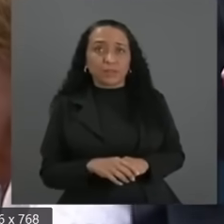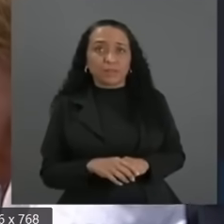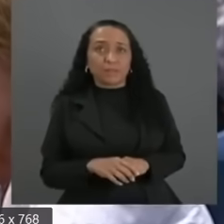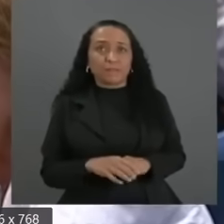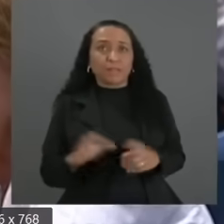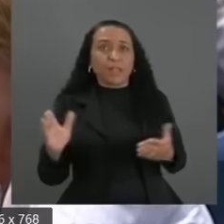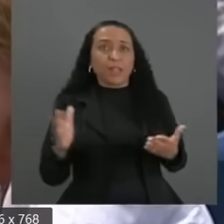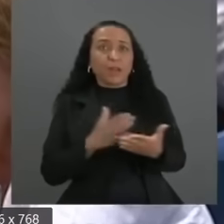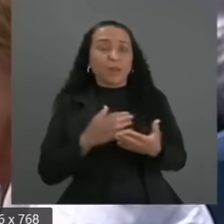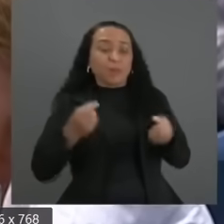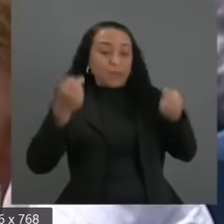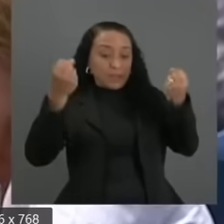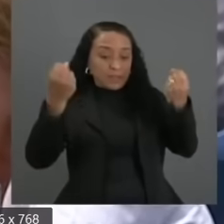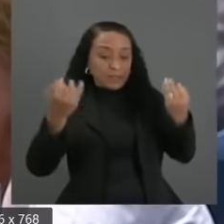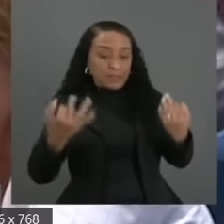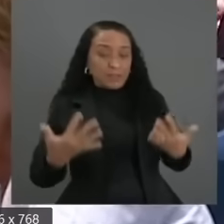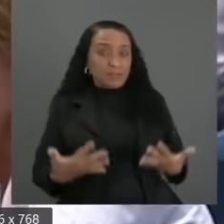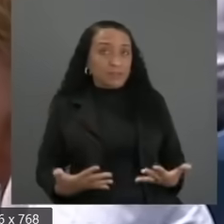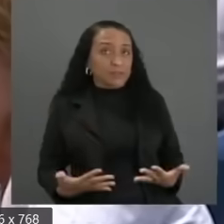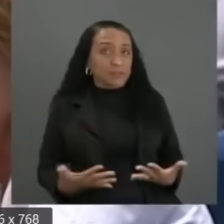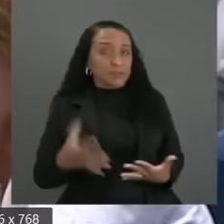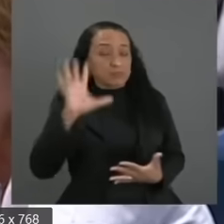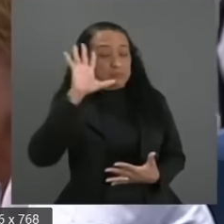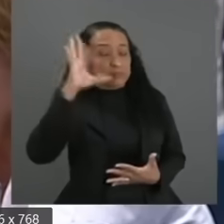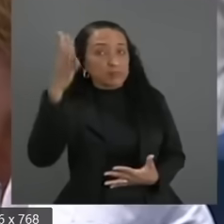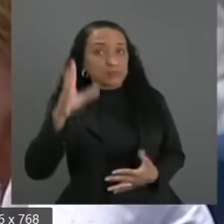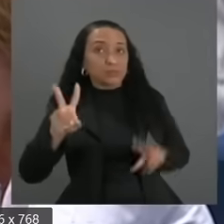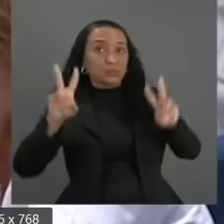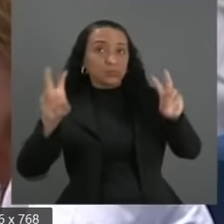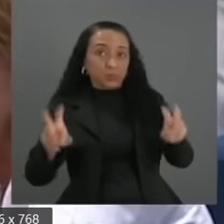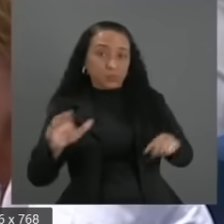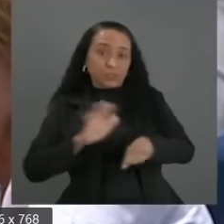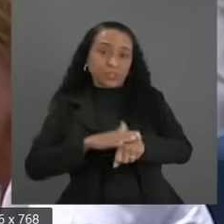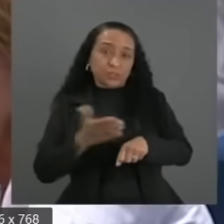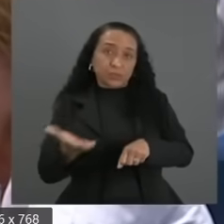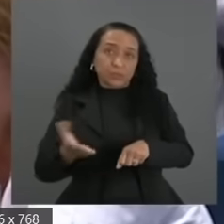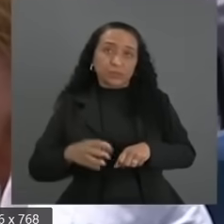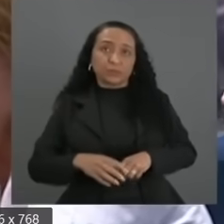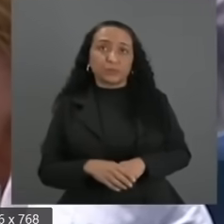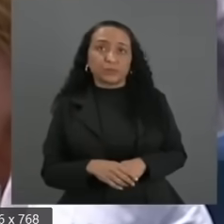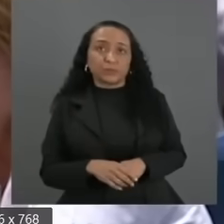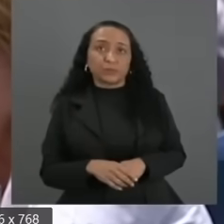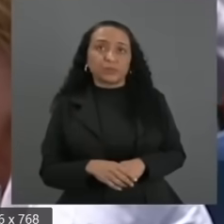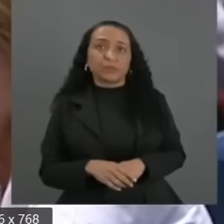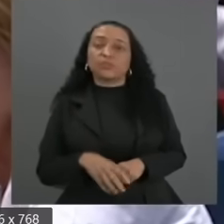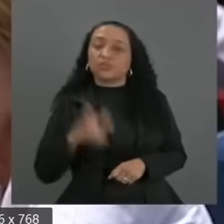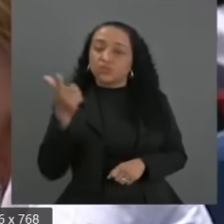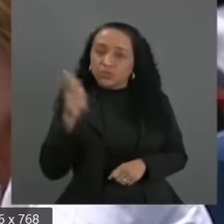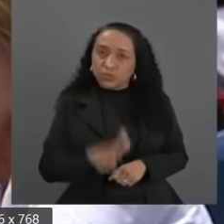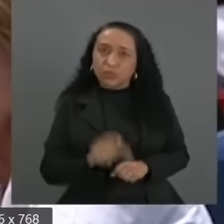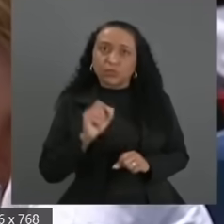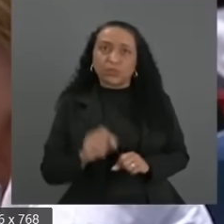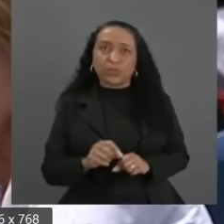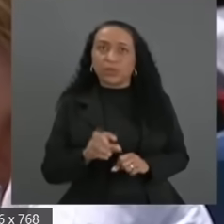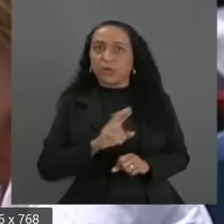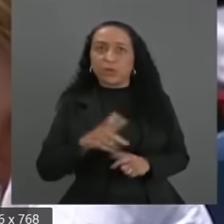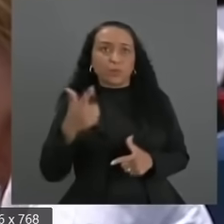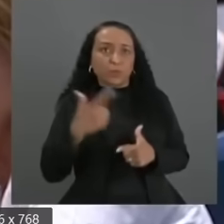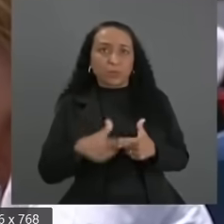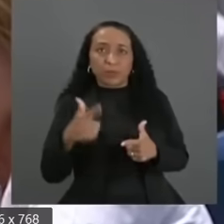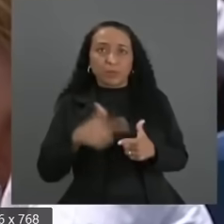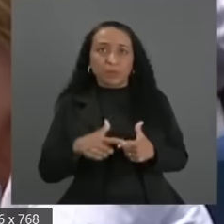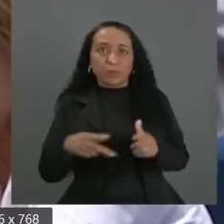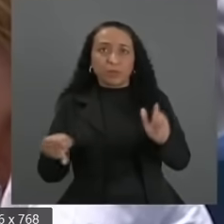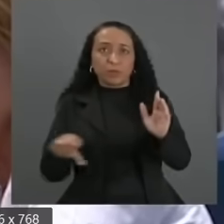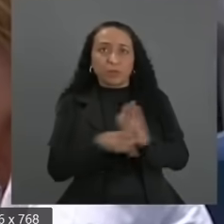alguma explicação ou alguma decisão em relação a essa situação, que, volto a repetir, não é um problema do senador